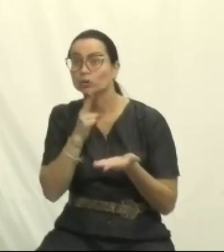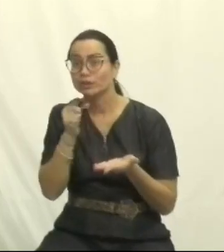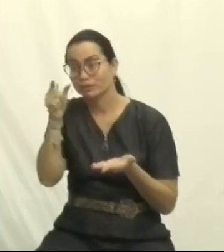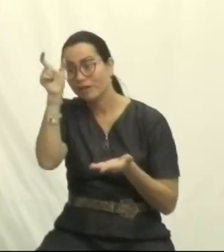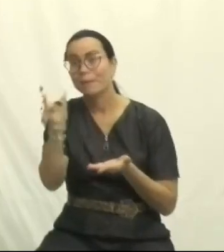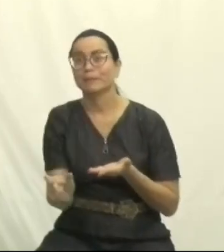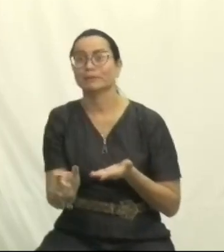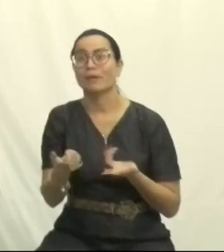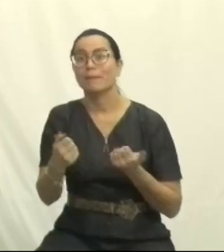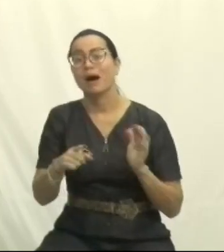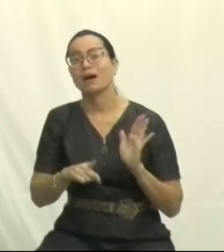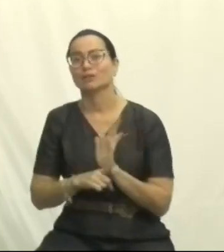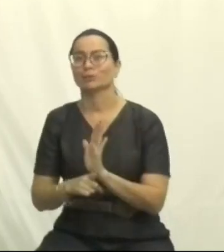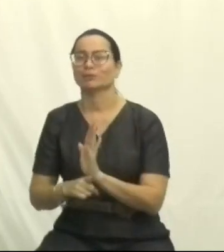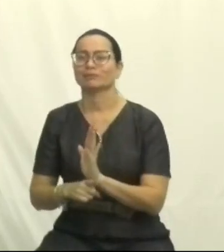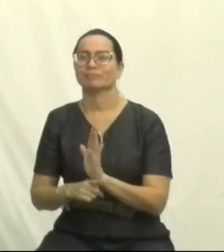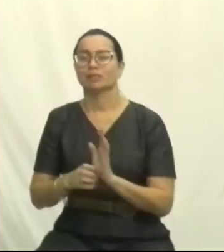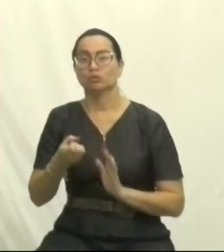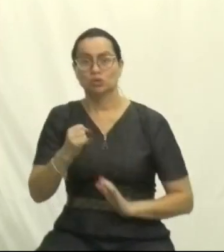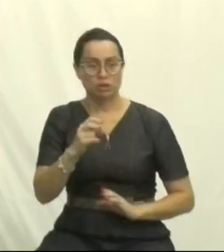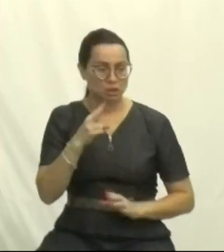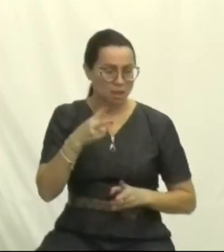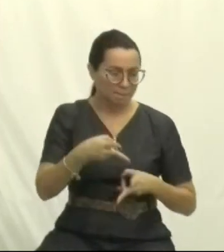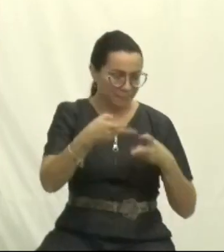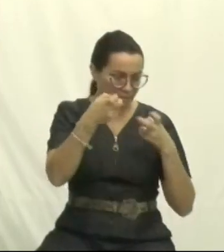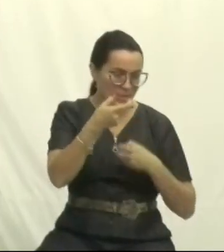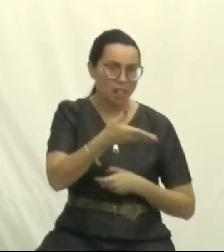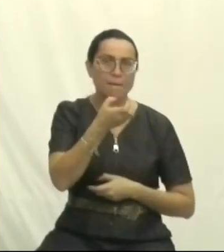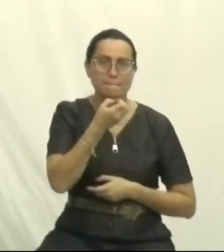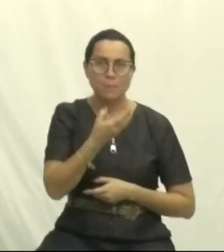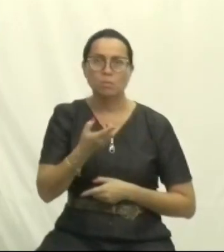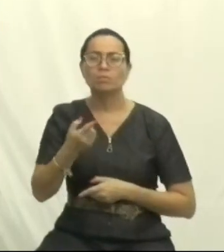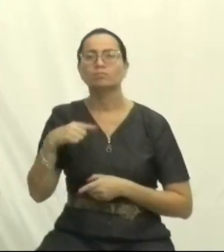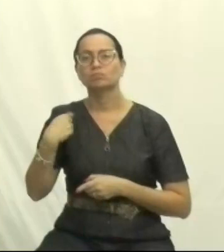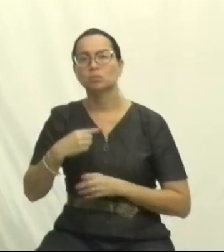tudo para auxiliar nessa demanda também.